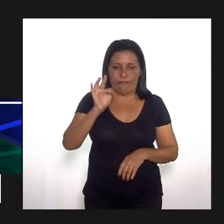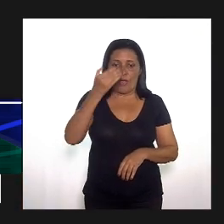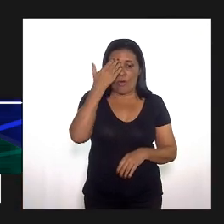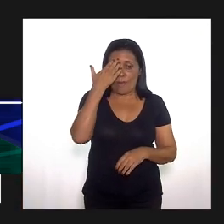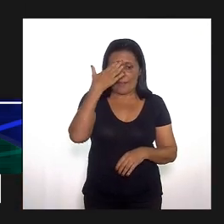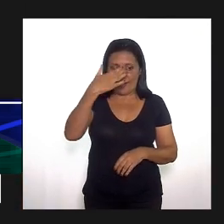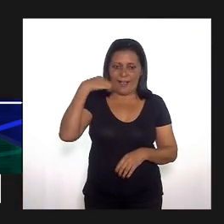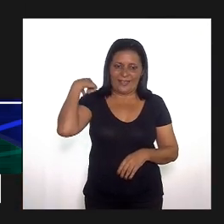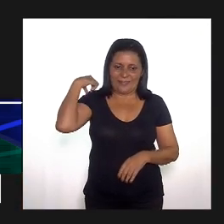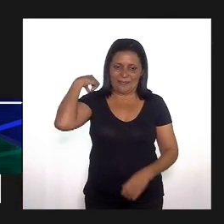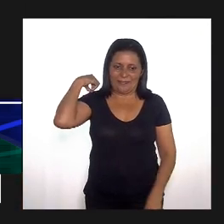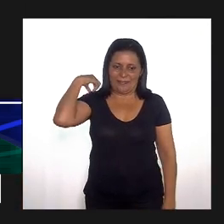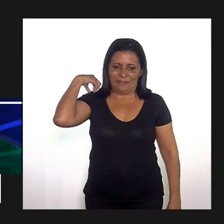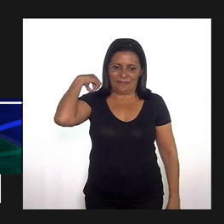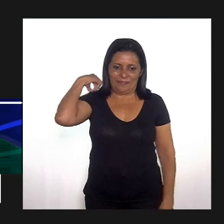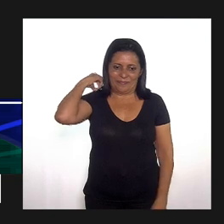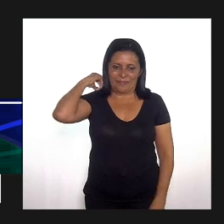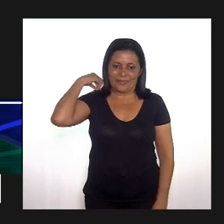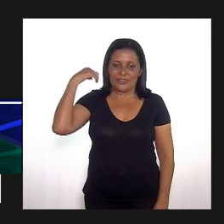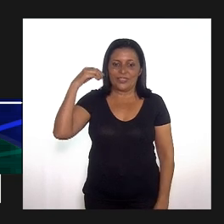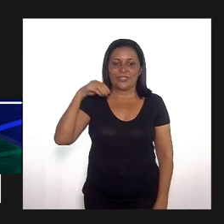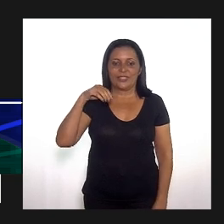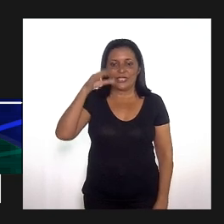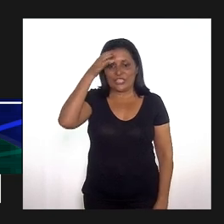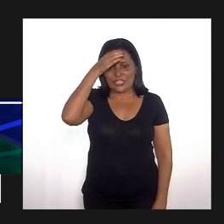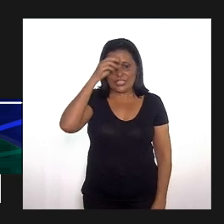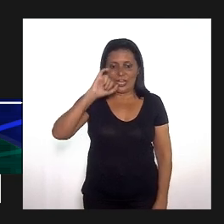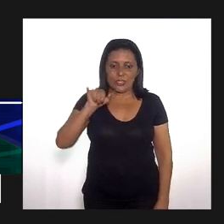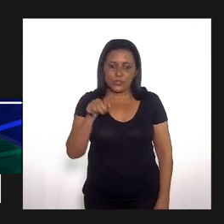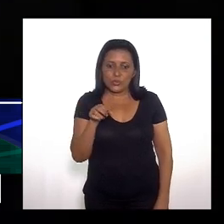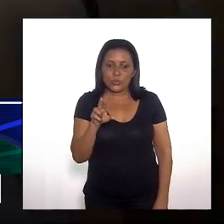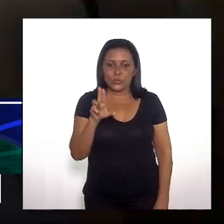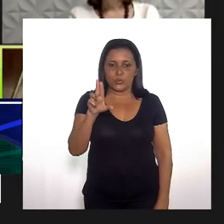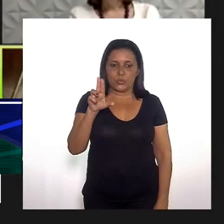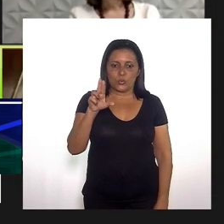Obrigado. Deputada Tia Ju.